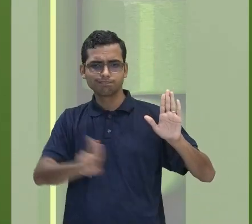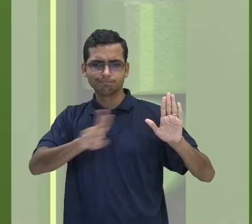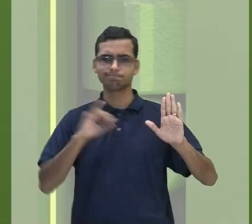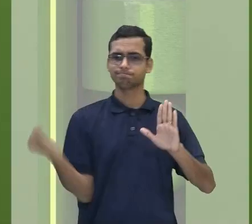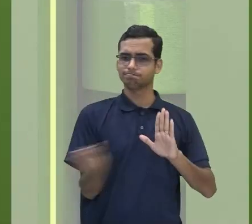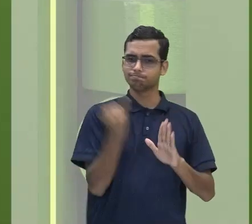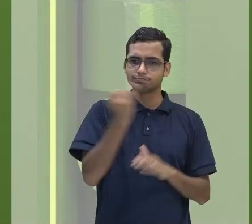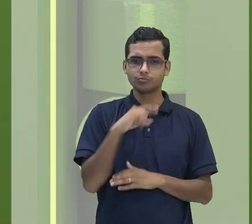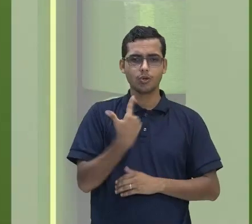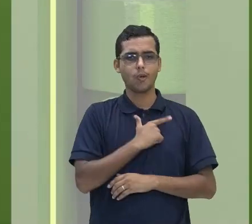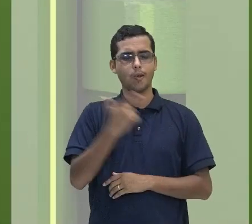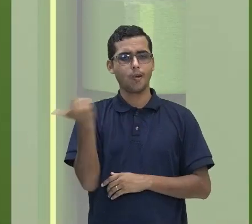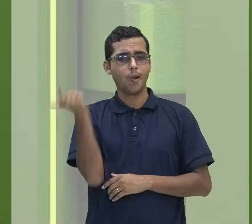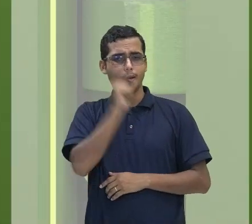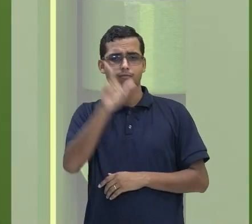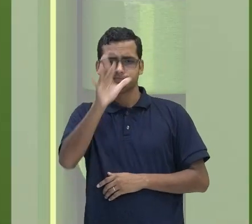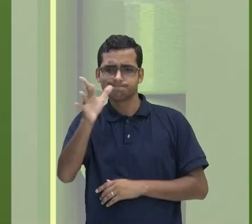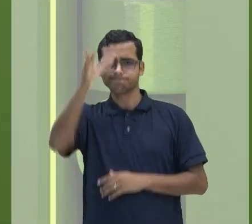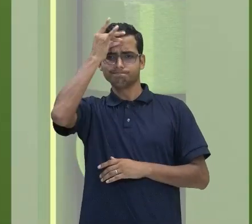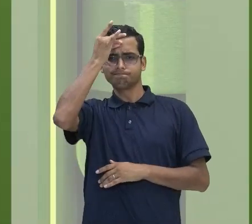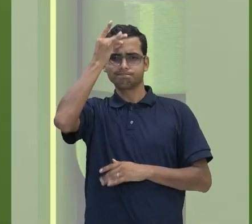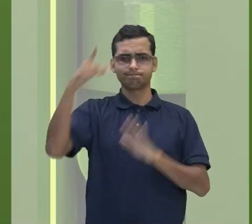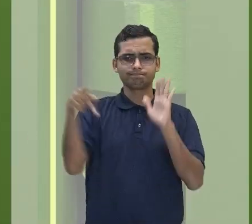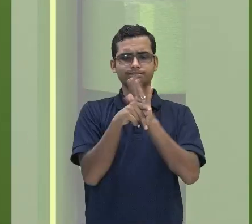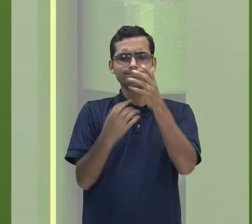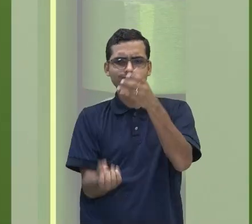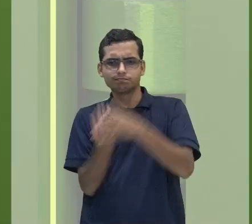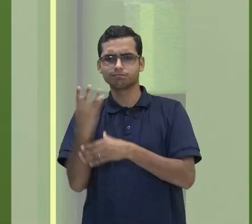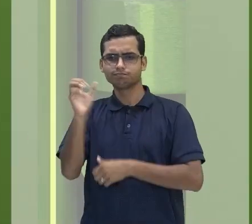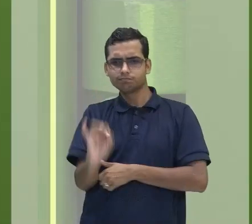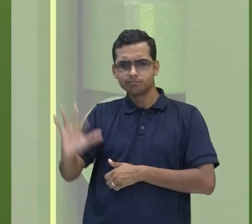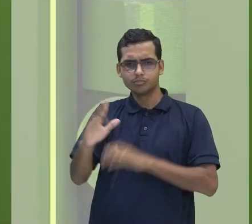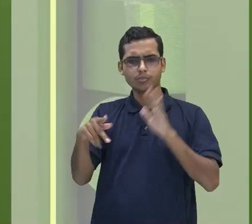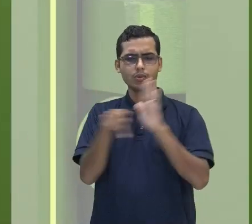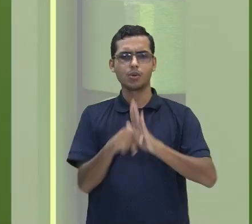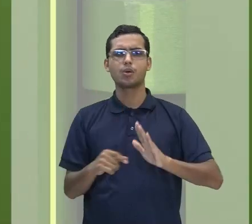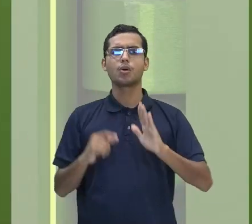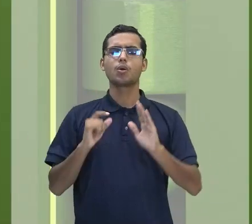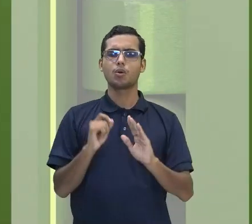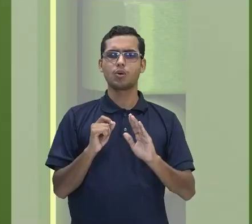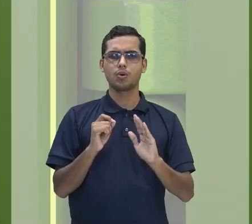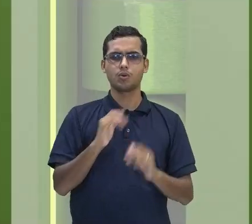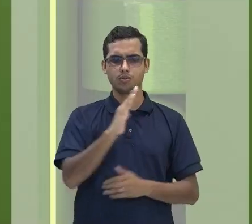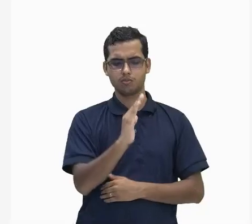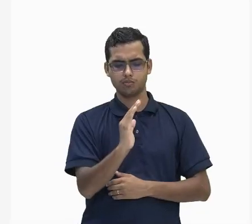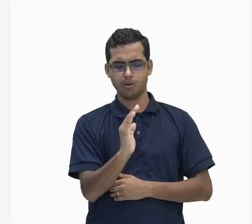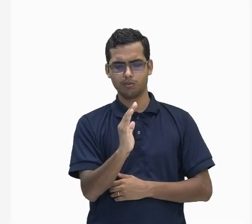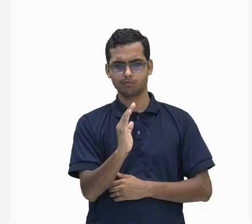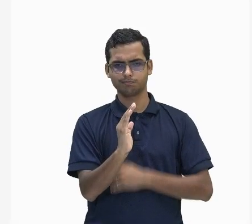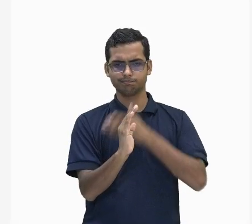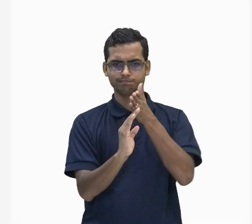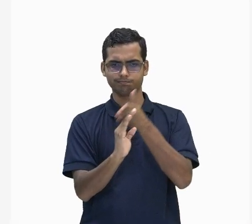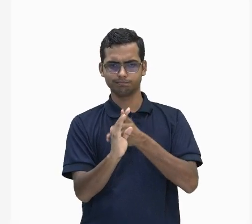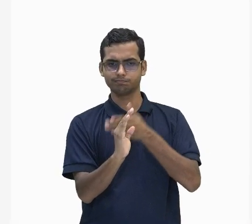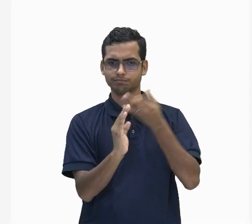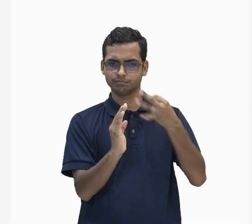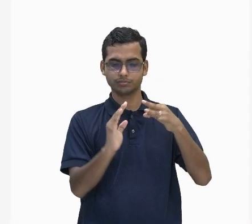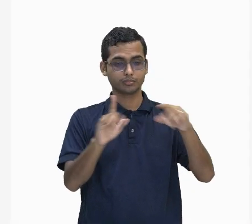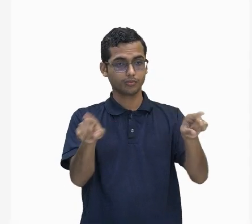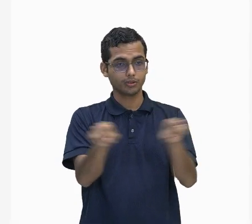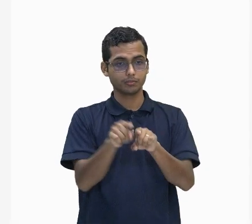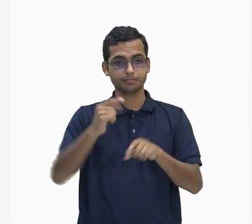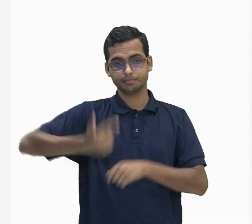gente entender a formação de imagens nos espelhos esféricos. Temos agora a segunda propriedade, também